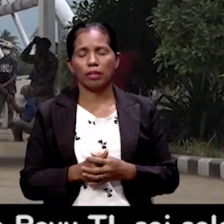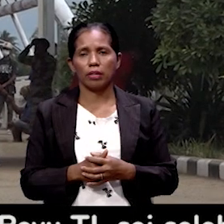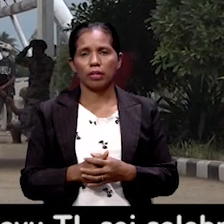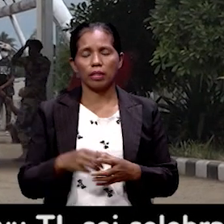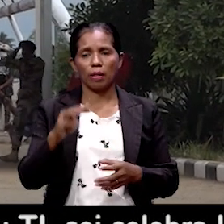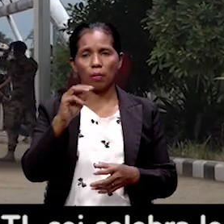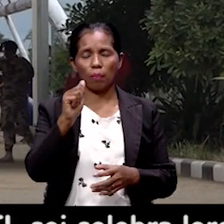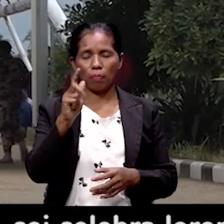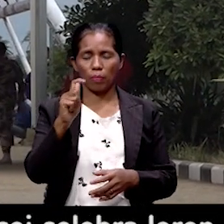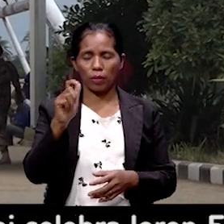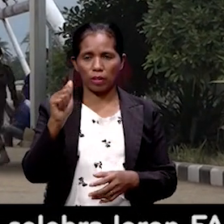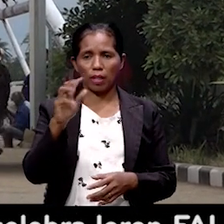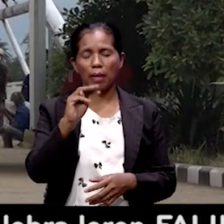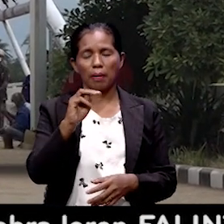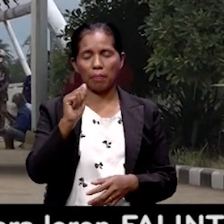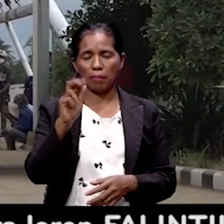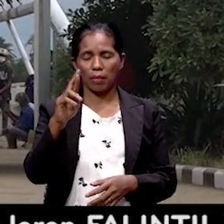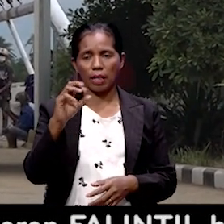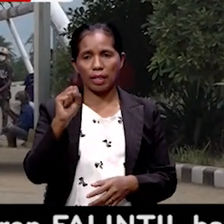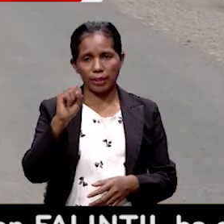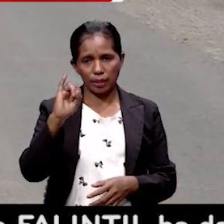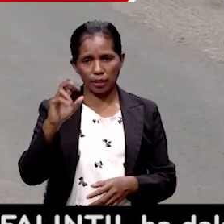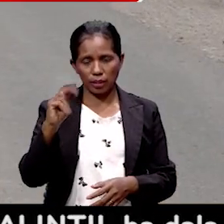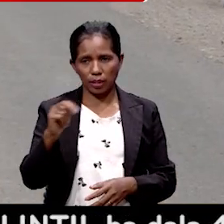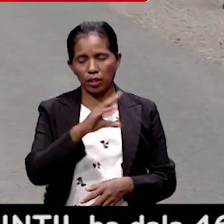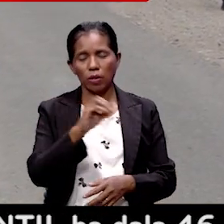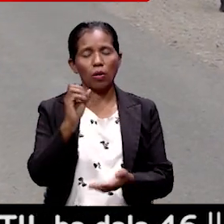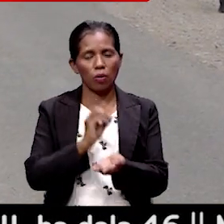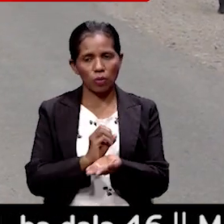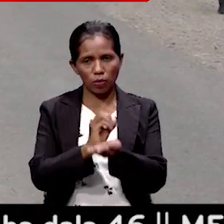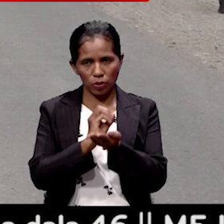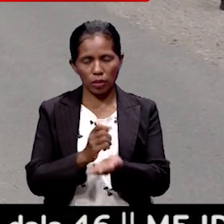Motamasin Koba Batugade no Tilomar Wekusi hode